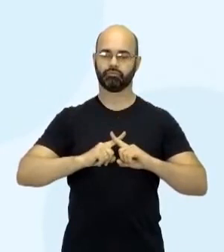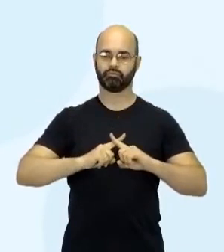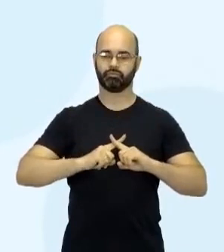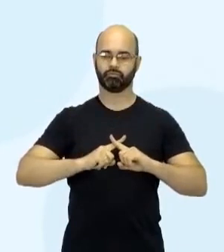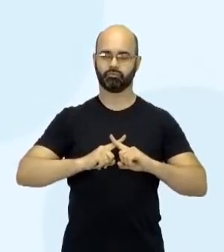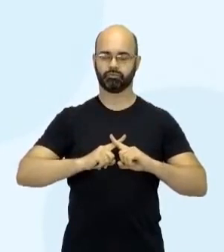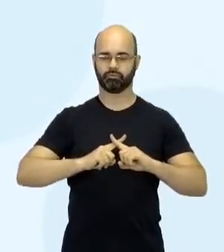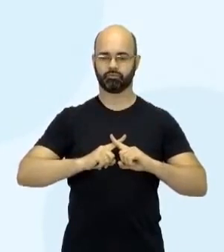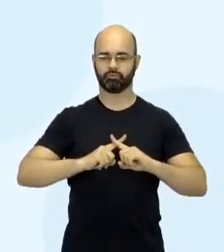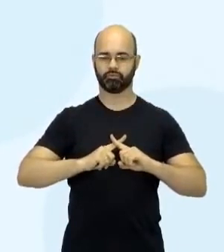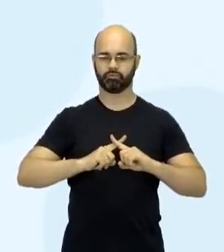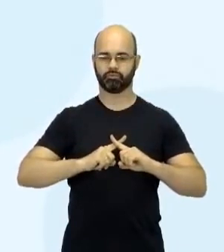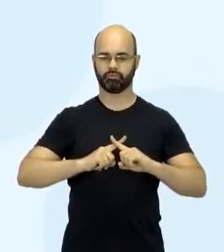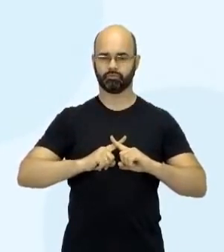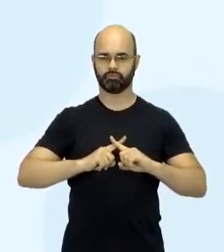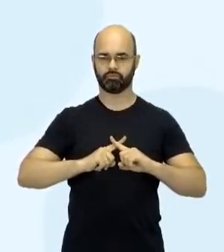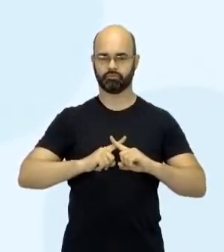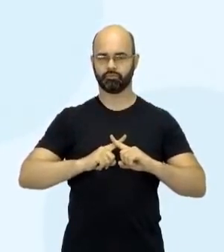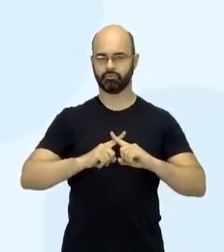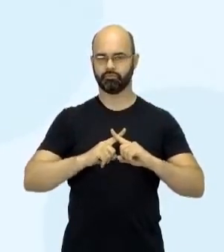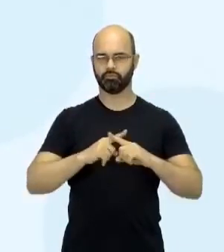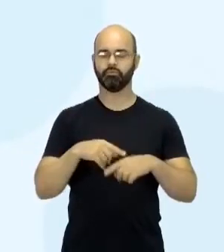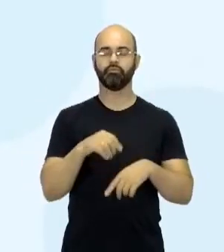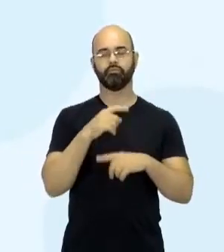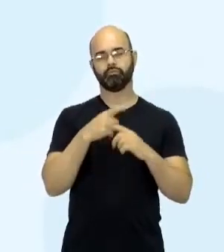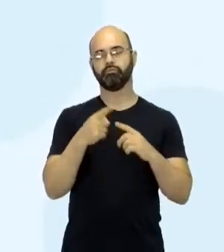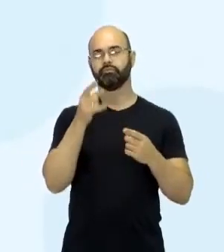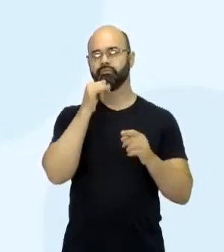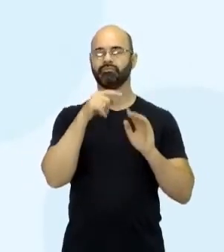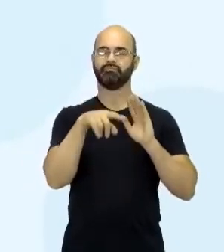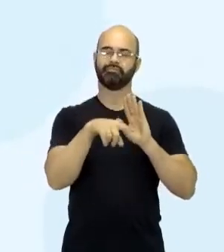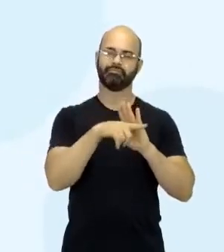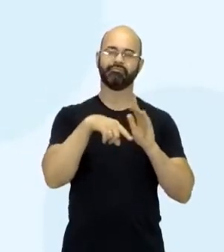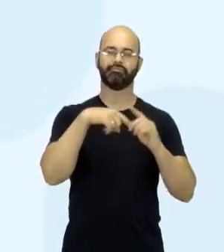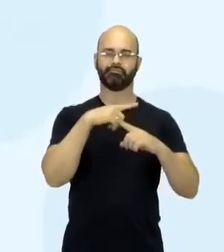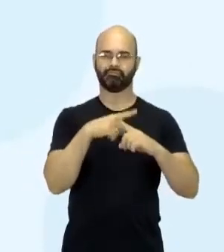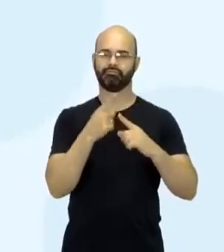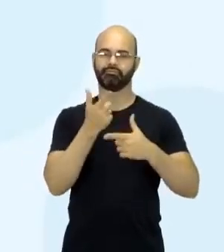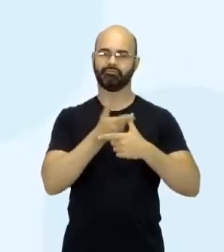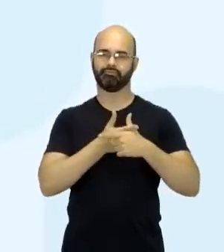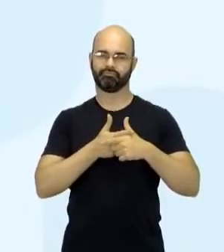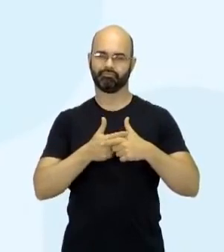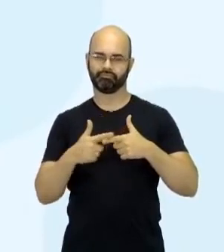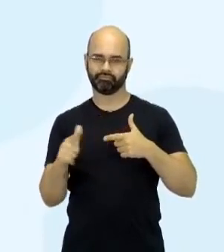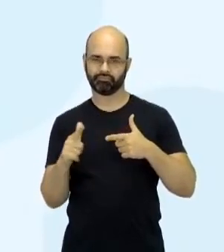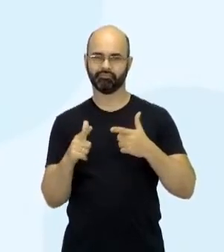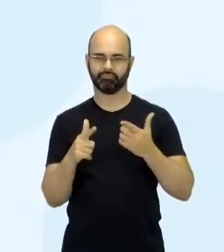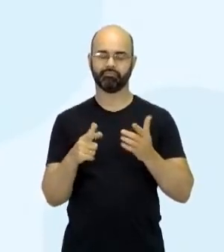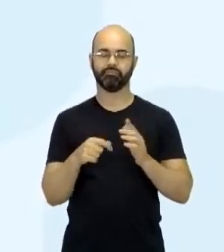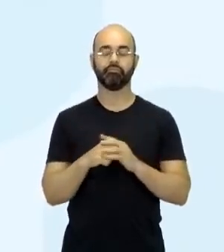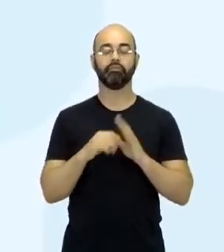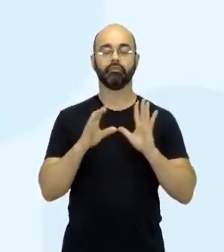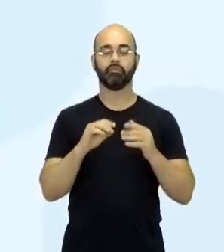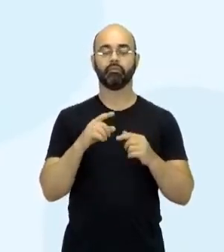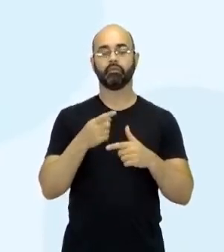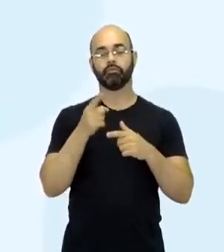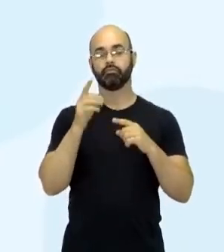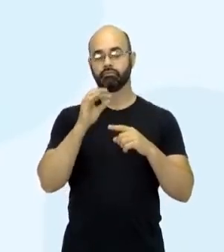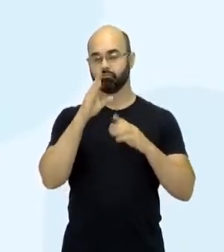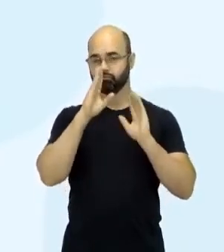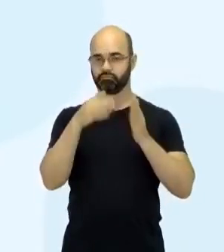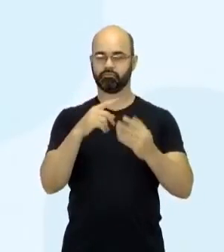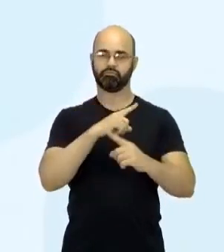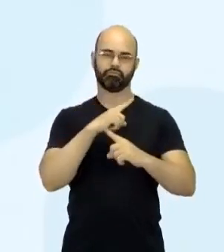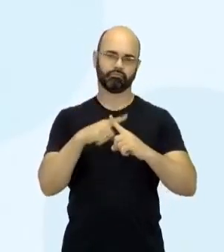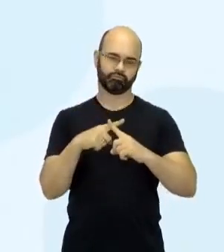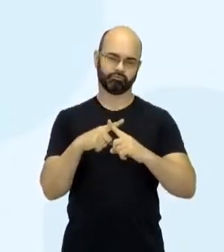Então, usando essa ideia das operações, da adição, subtração, divisão e multiplicação, hoje nós vamos falar da multiplicação. E